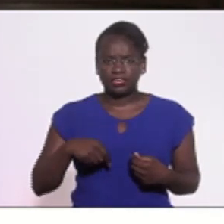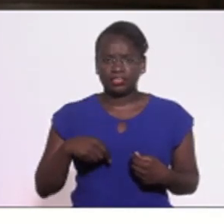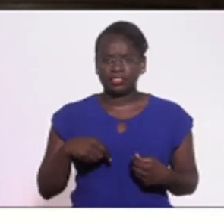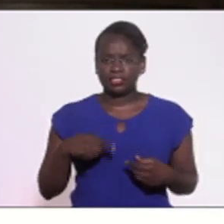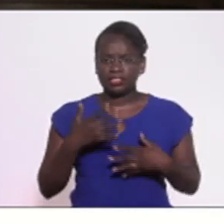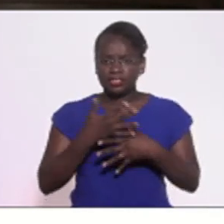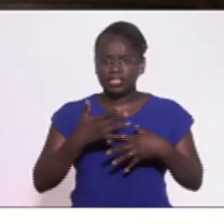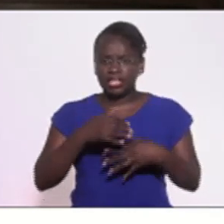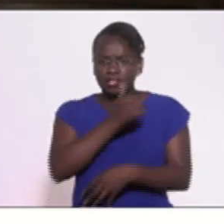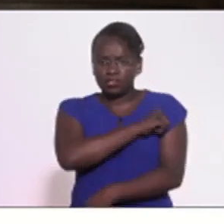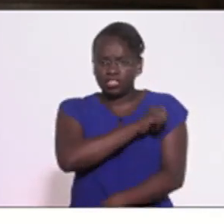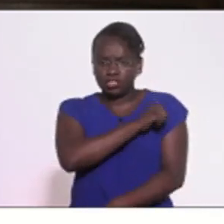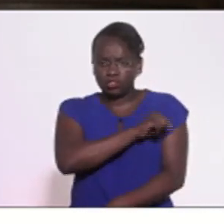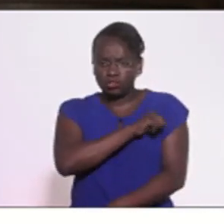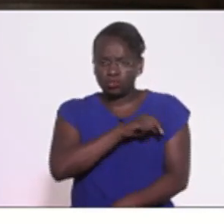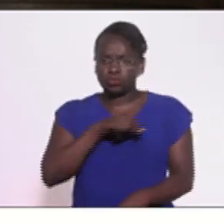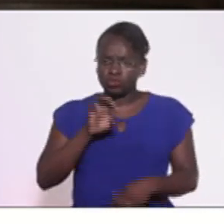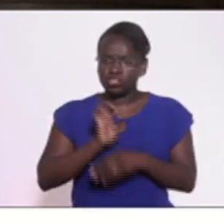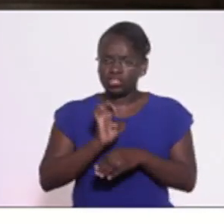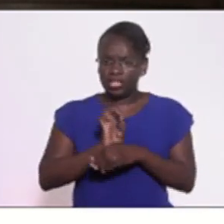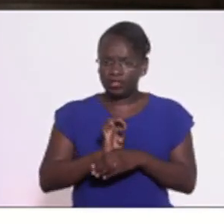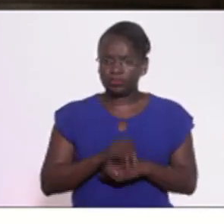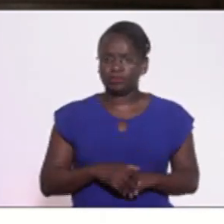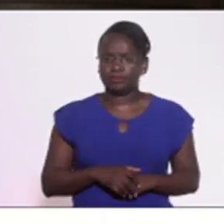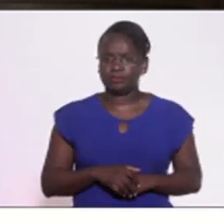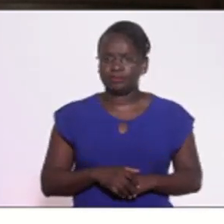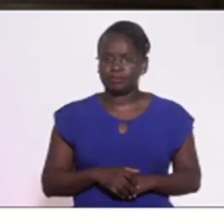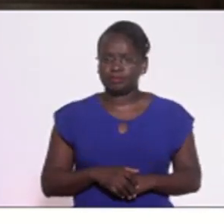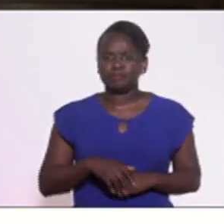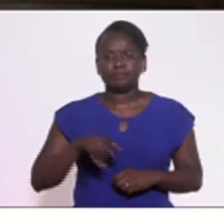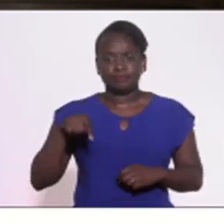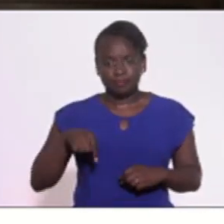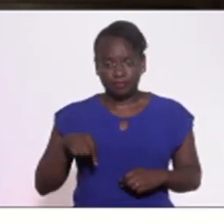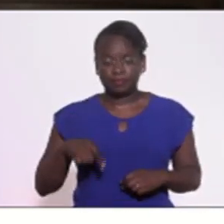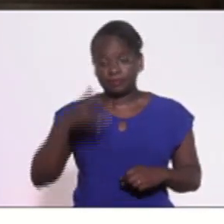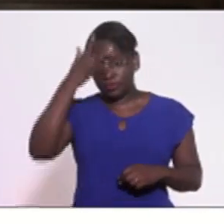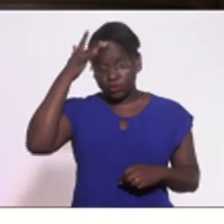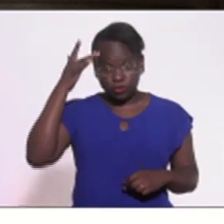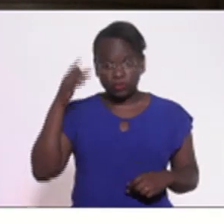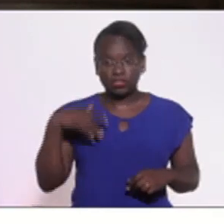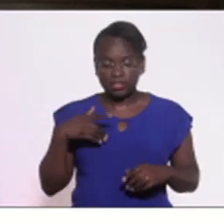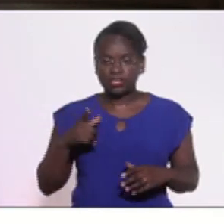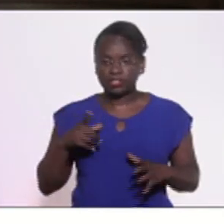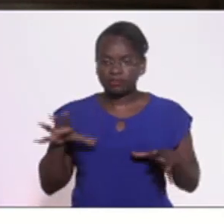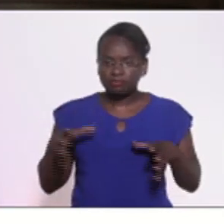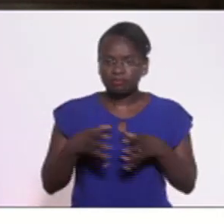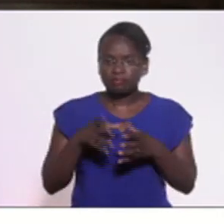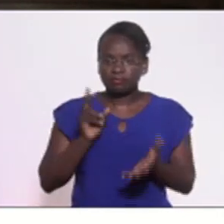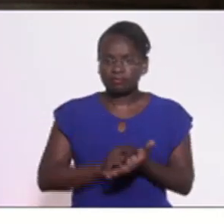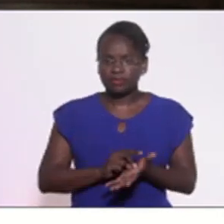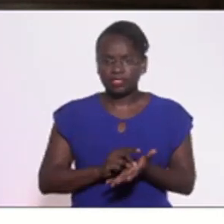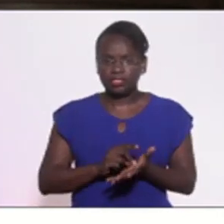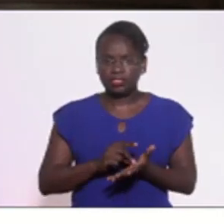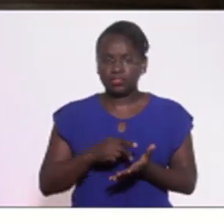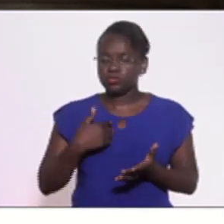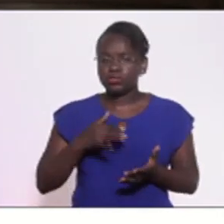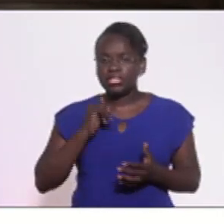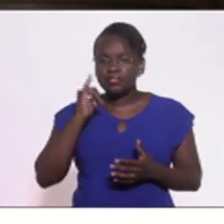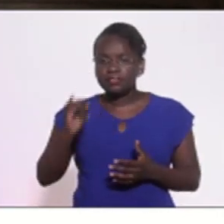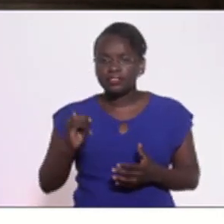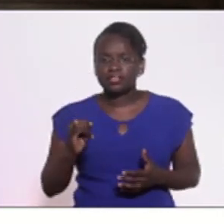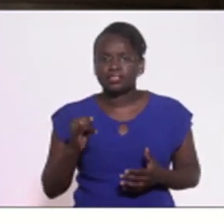na cidade do Rio de Janeiro e no nosso estado. As pessoas participam realmente, ninguém manda um